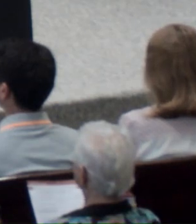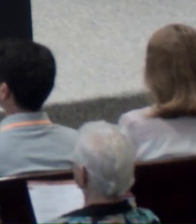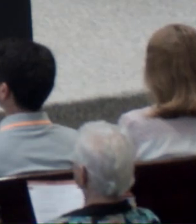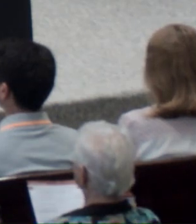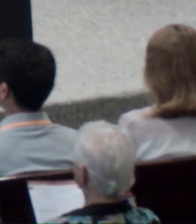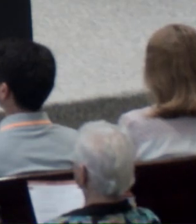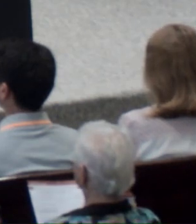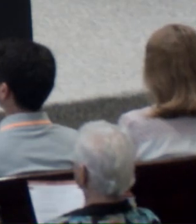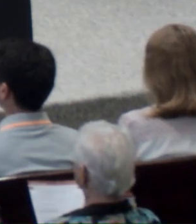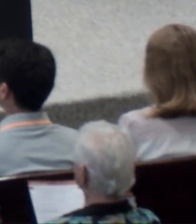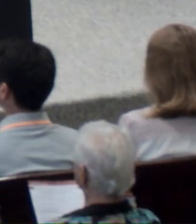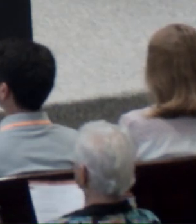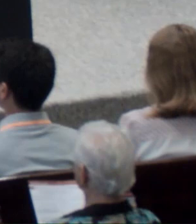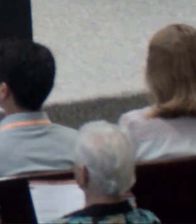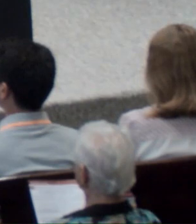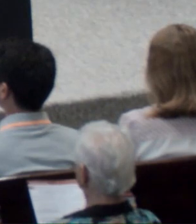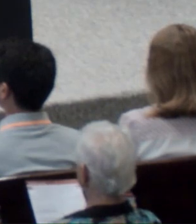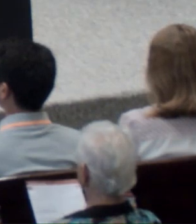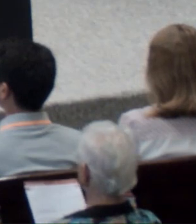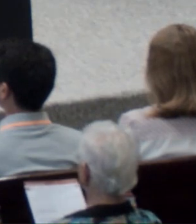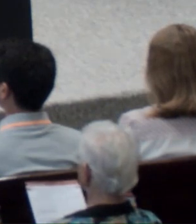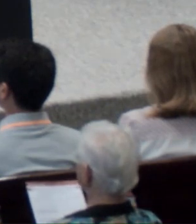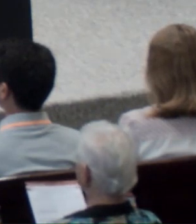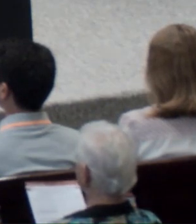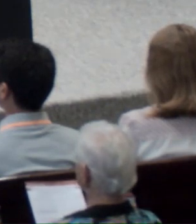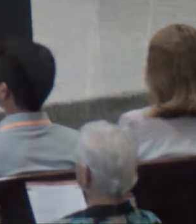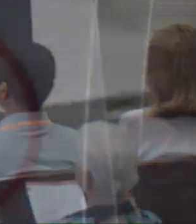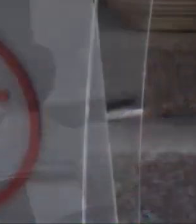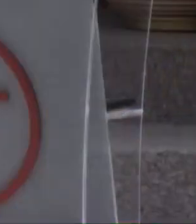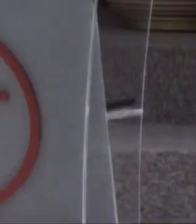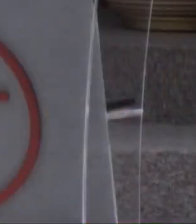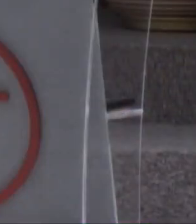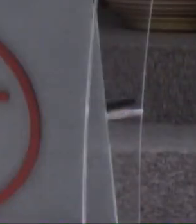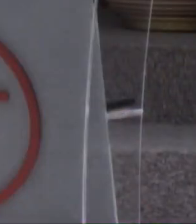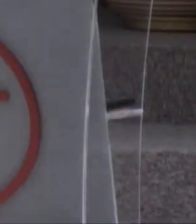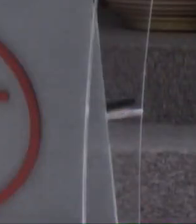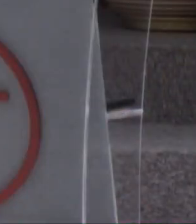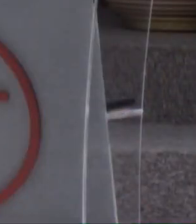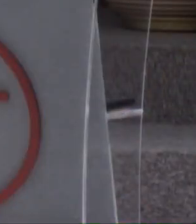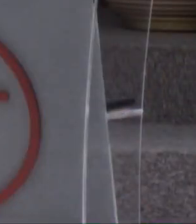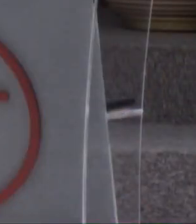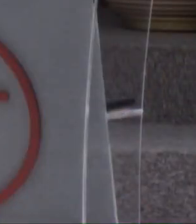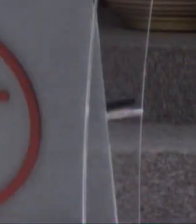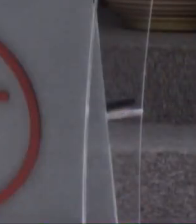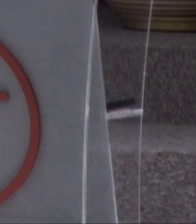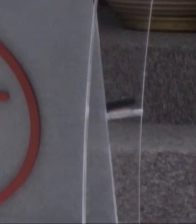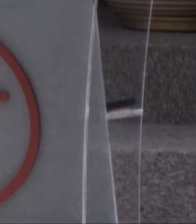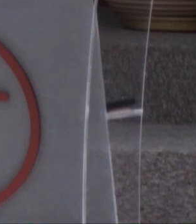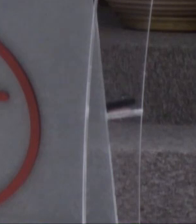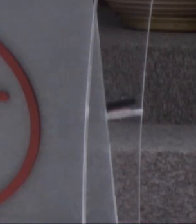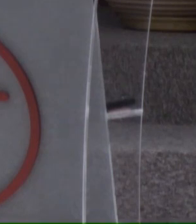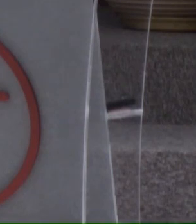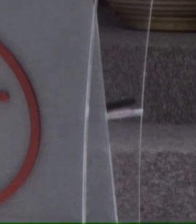E é fácil nós avaliarmos isso, não é? Quando nós paramos para pensar, bom, o que, que tem isso a ver com o meu dia a dia,